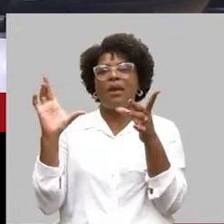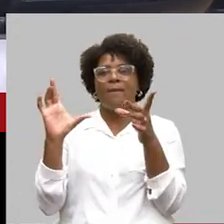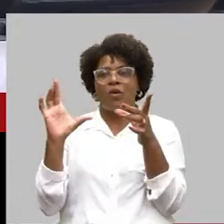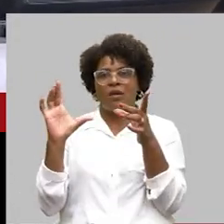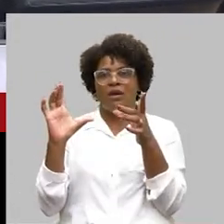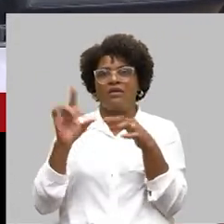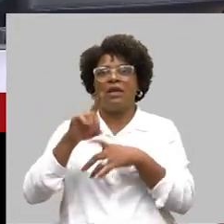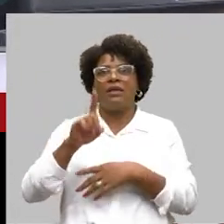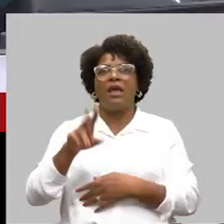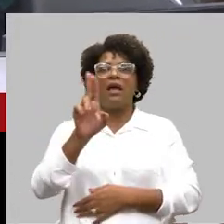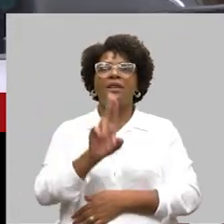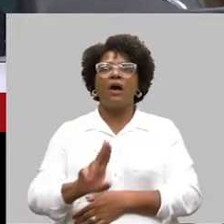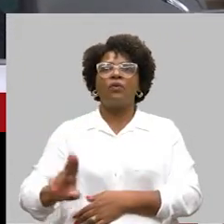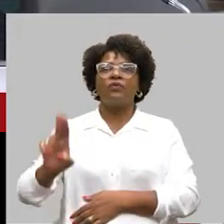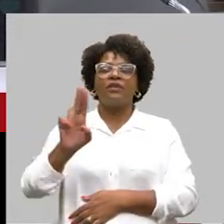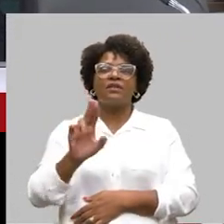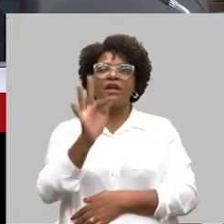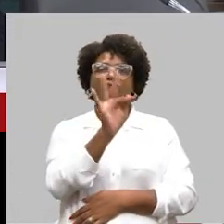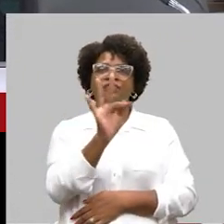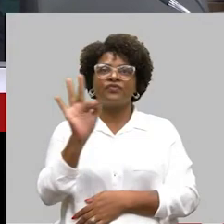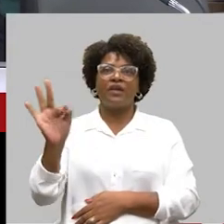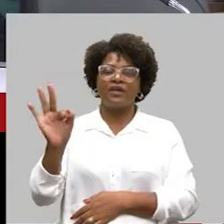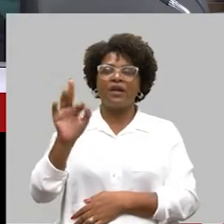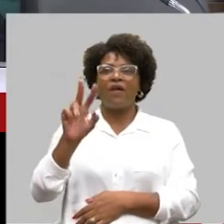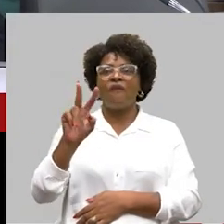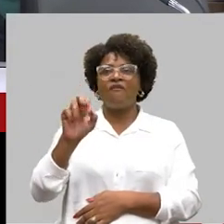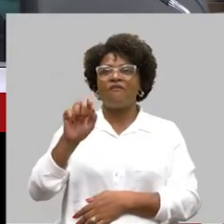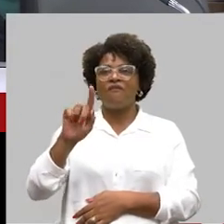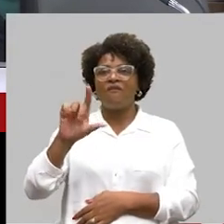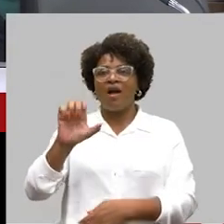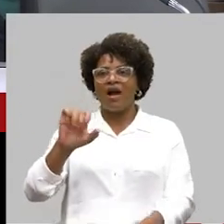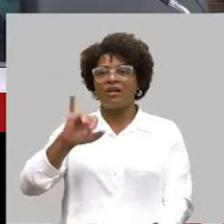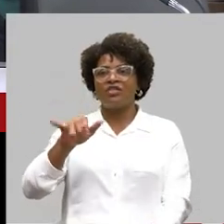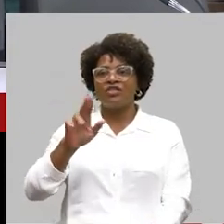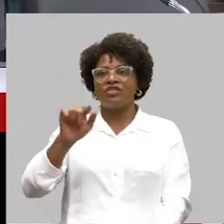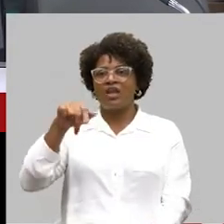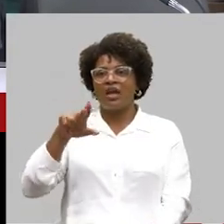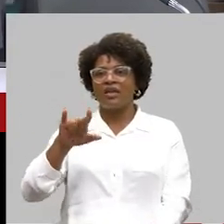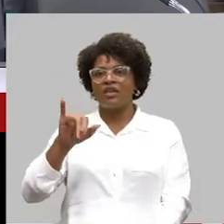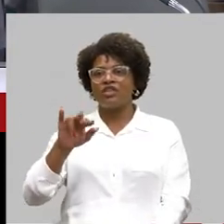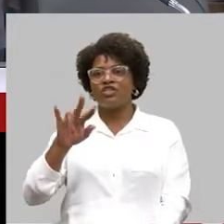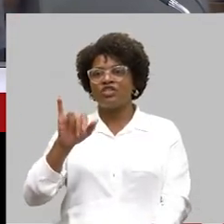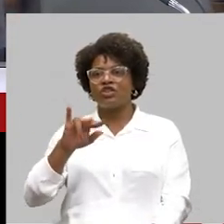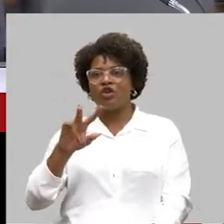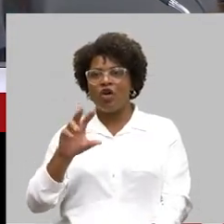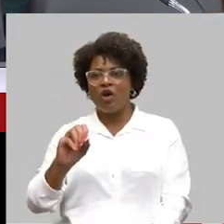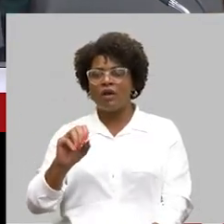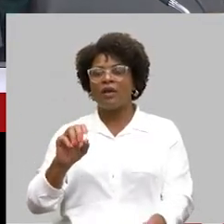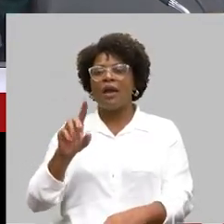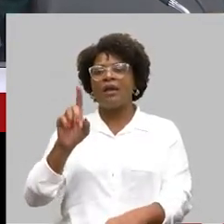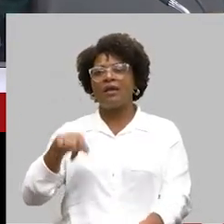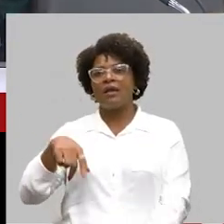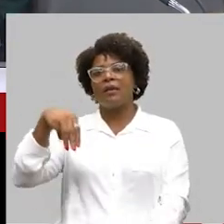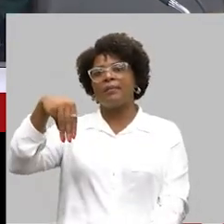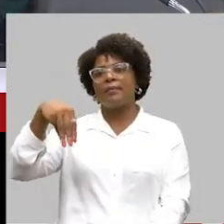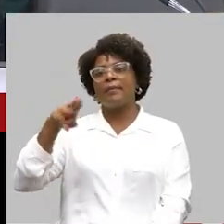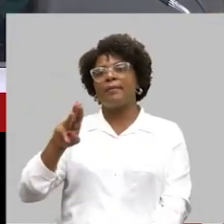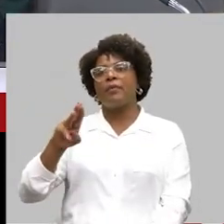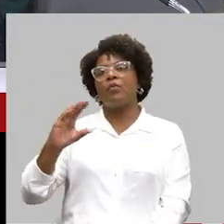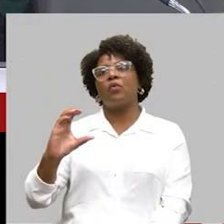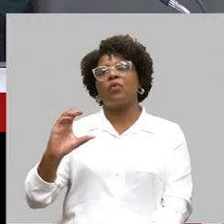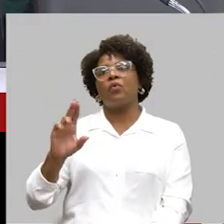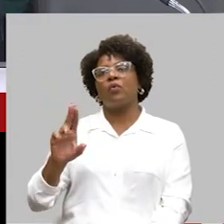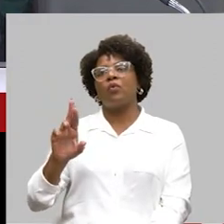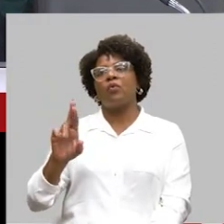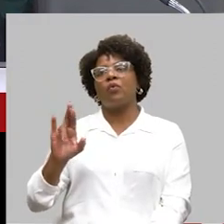na Universidade Federal dos Vales o Jequi e Mucuri Achei que o melhor ambiente para fazer essa